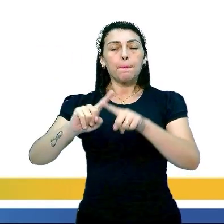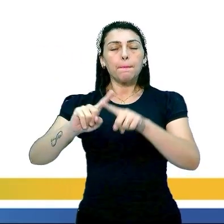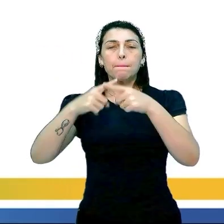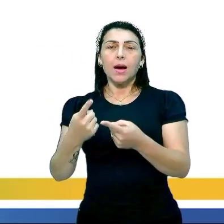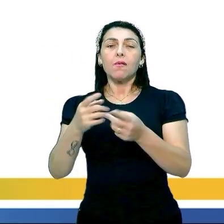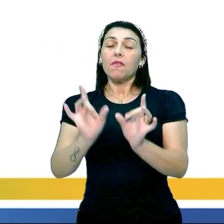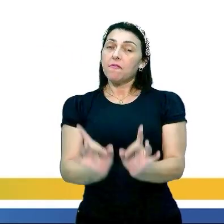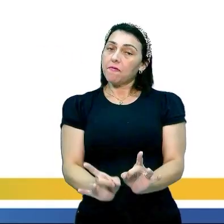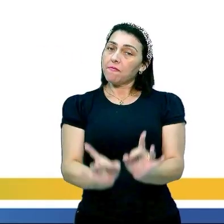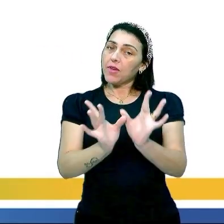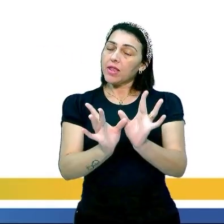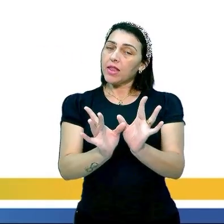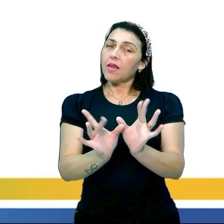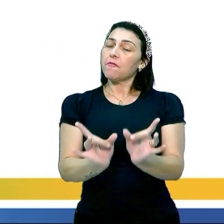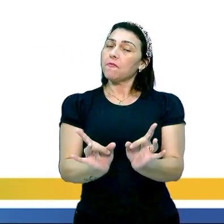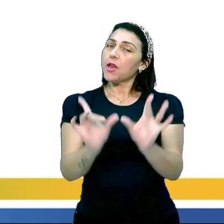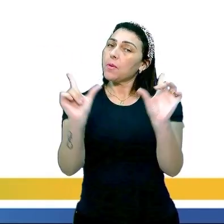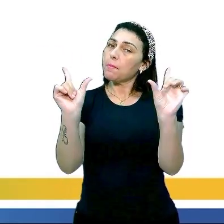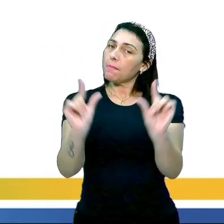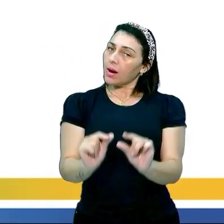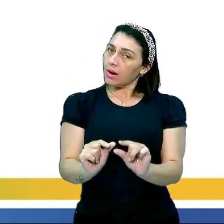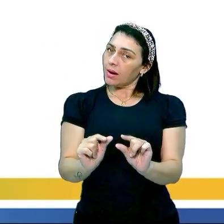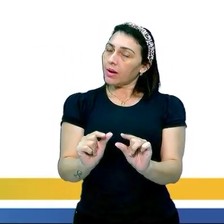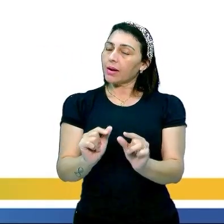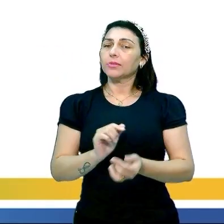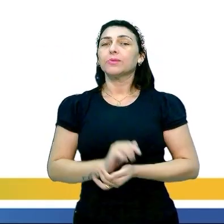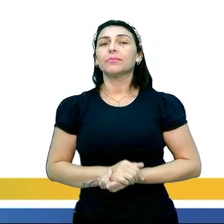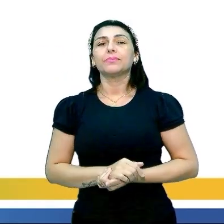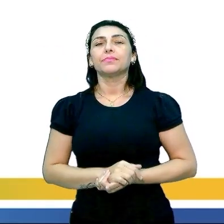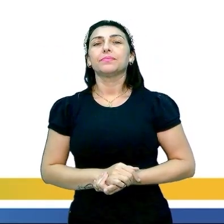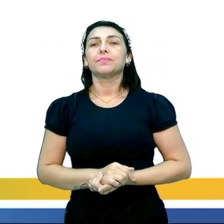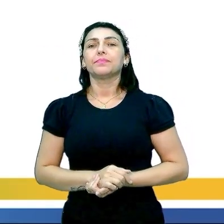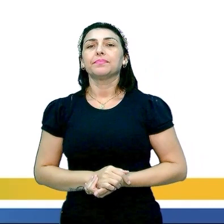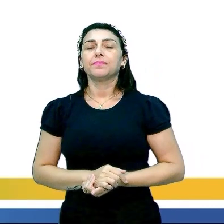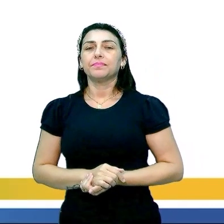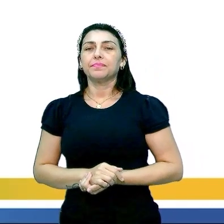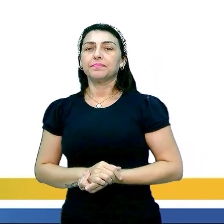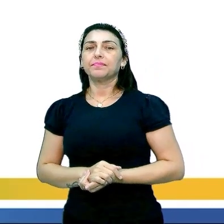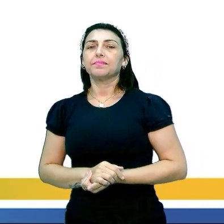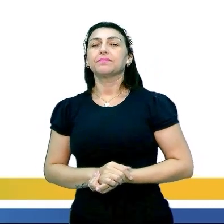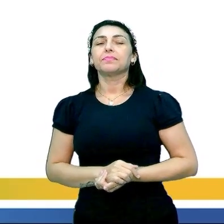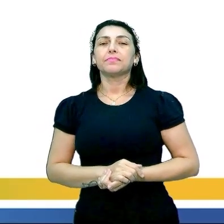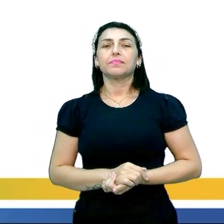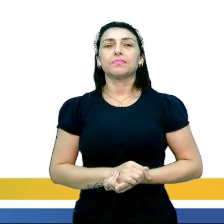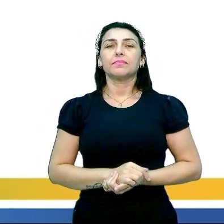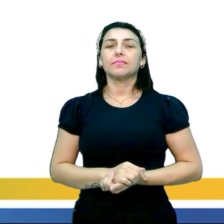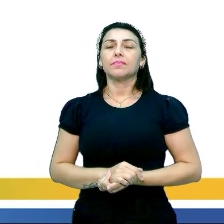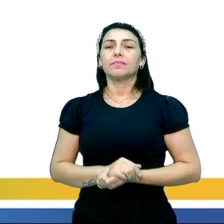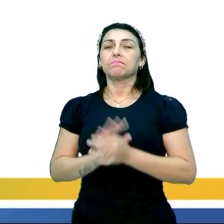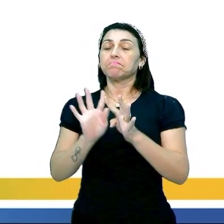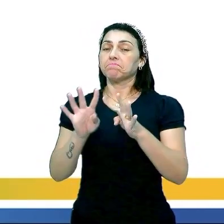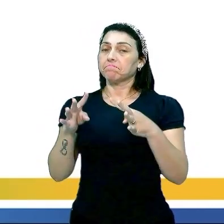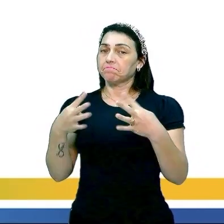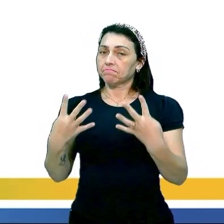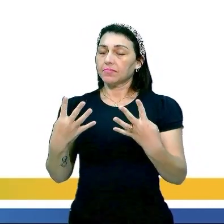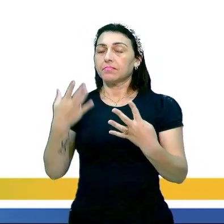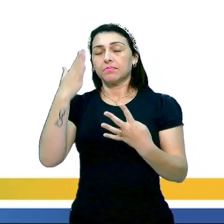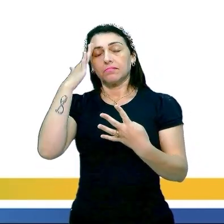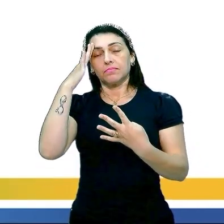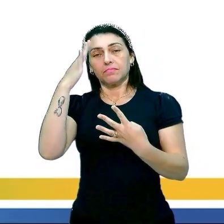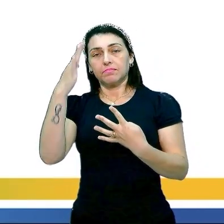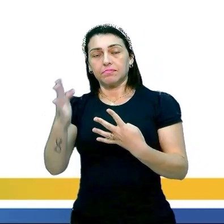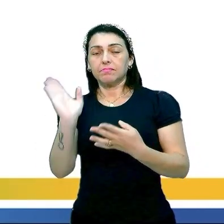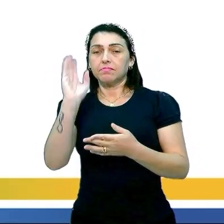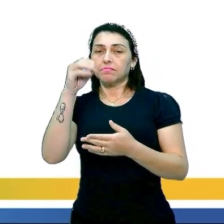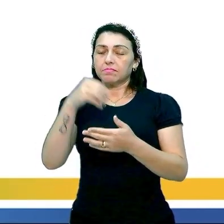gente vai vender, a gente vende ele um pouco mais barato. Isso é uma das coisas que chama a atenção,